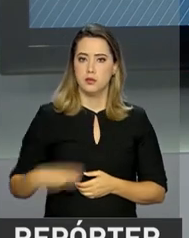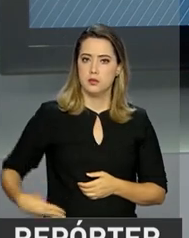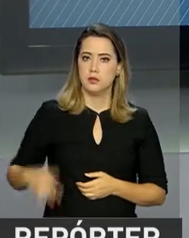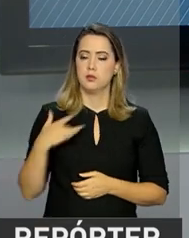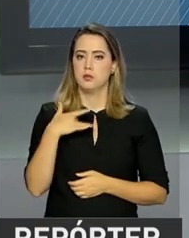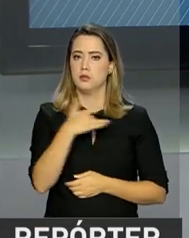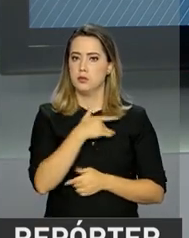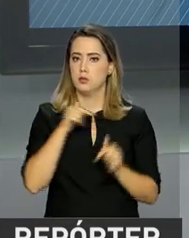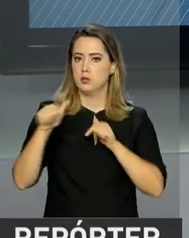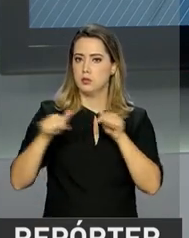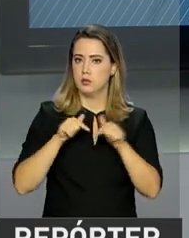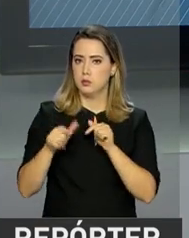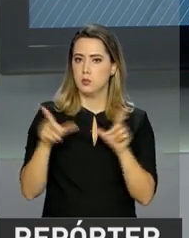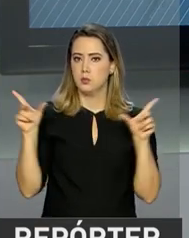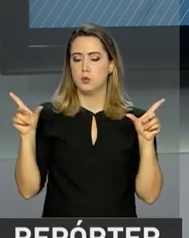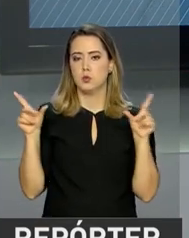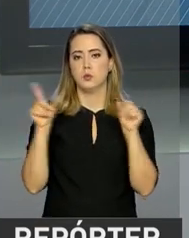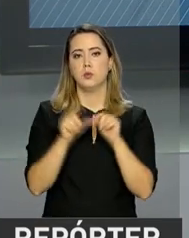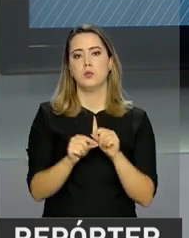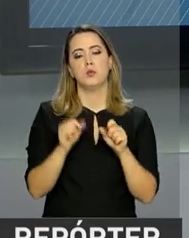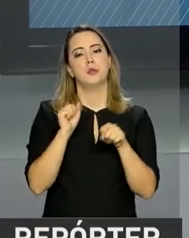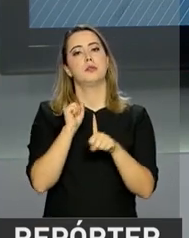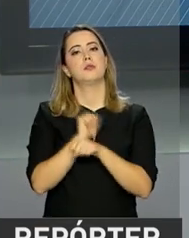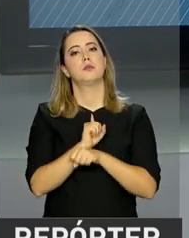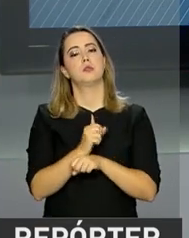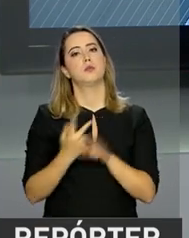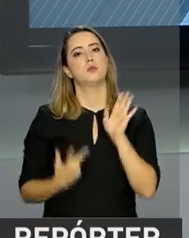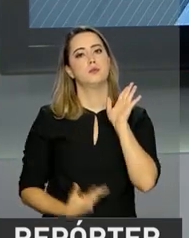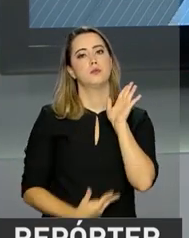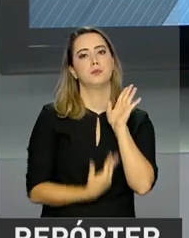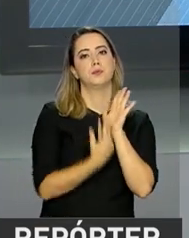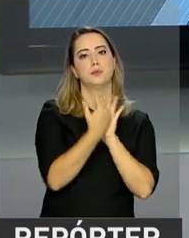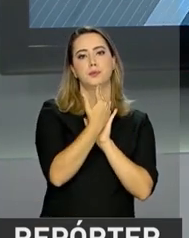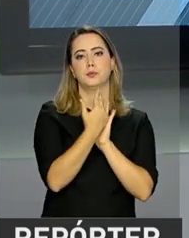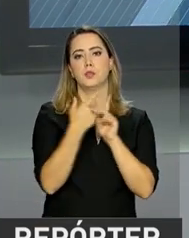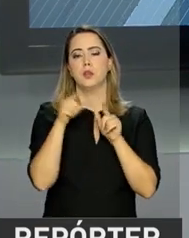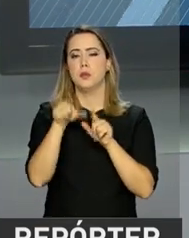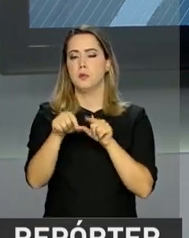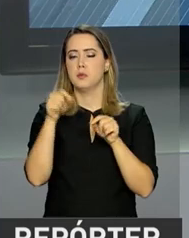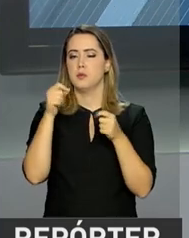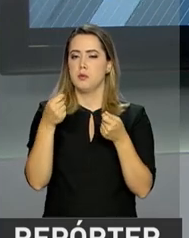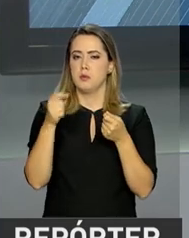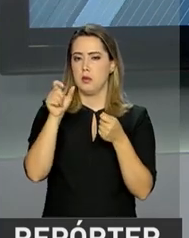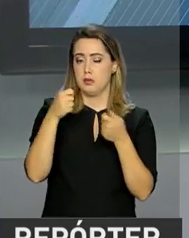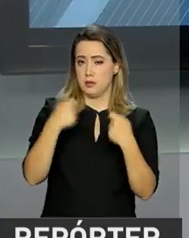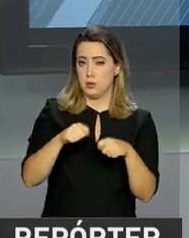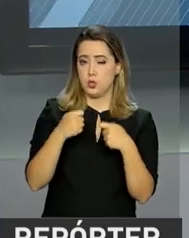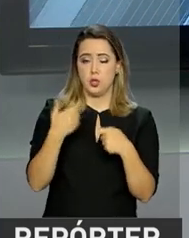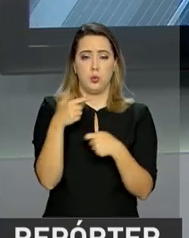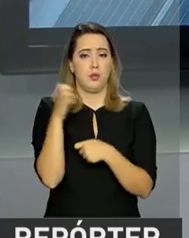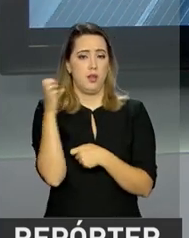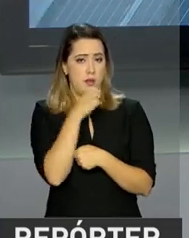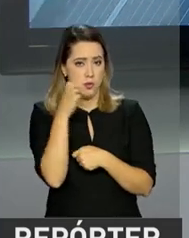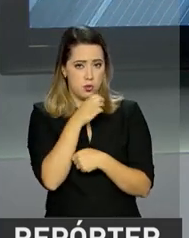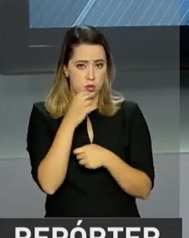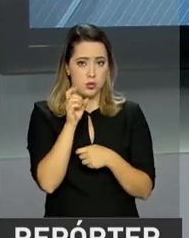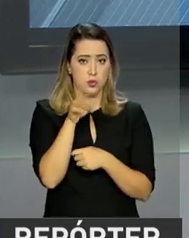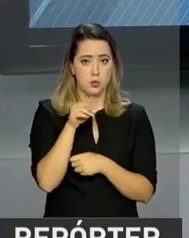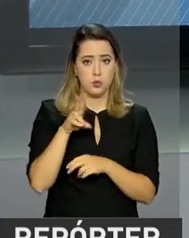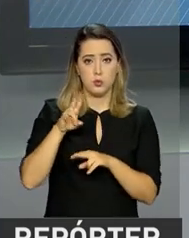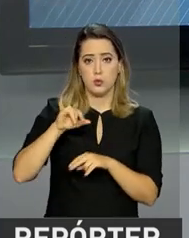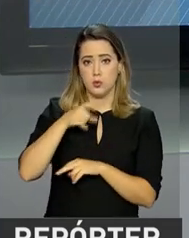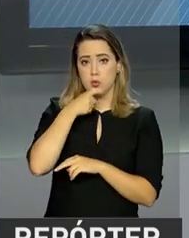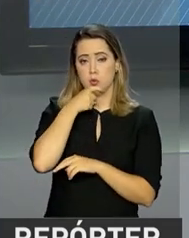está trabalhando para diminuir a espera por cirurgias eletivas, aquelas que não são emergências. Em todo o país, apenas em